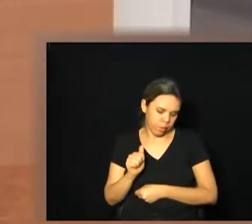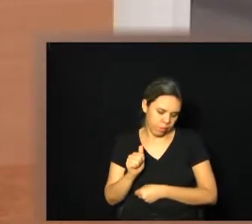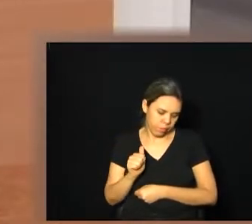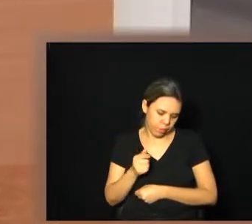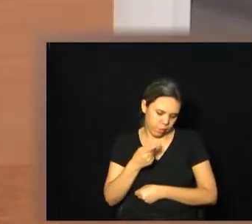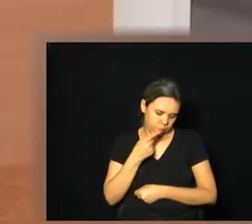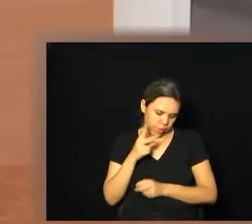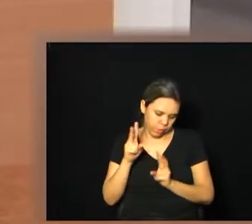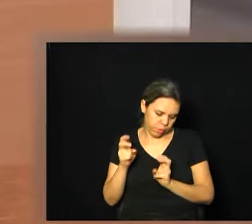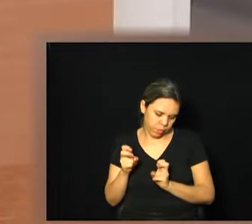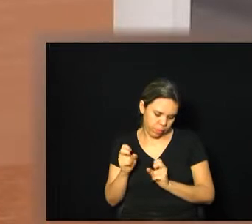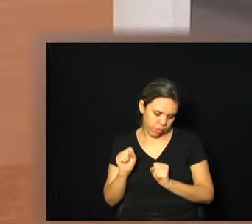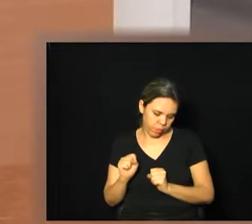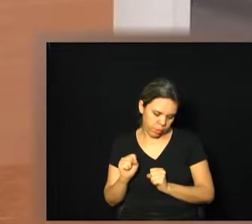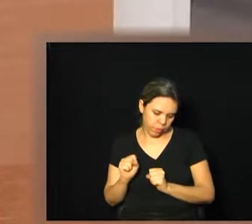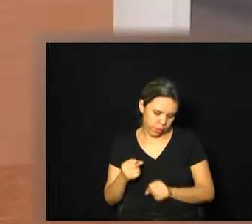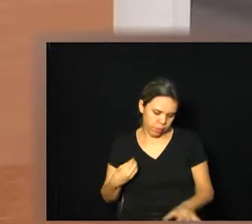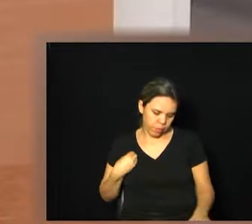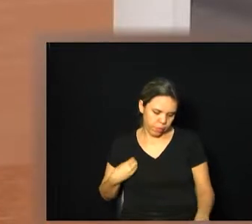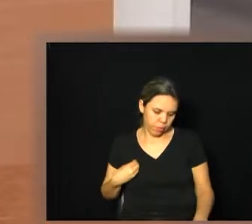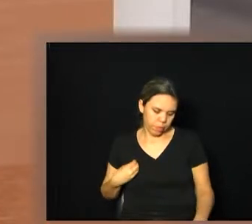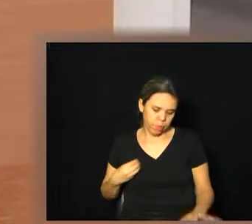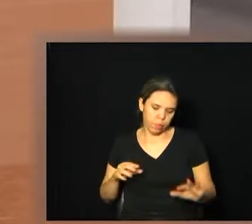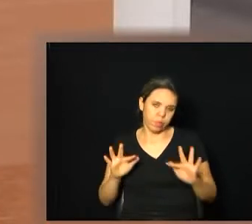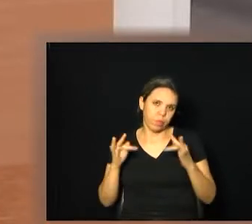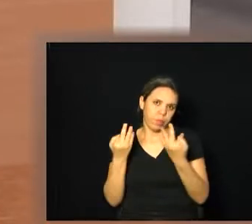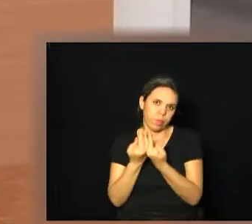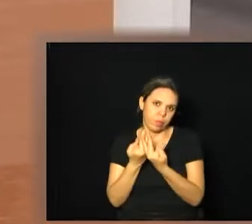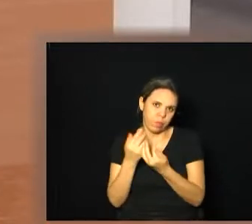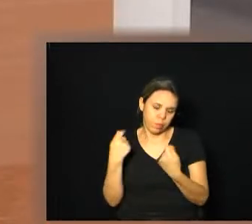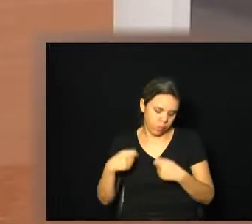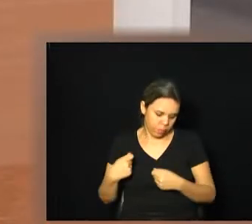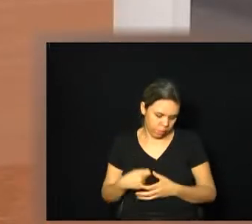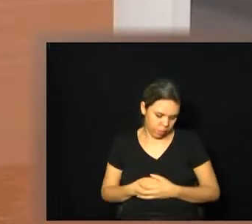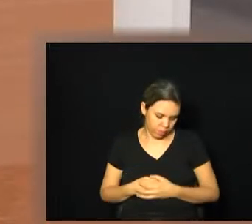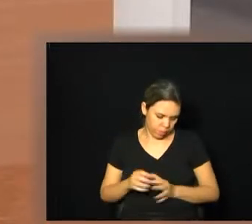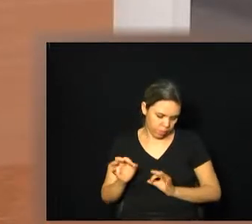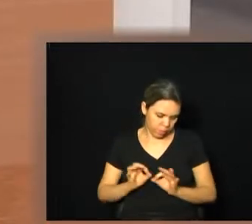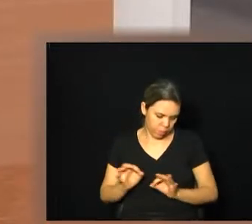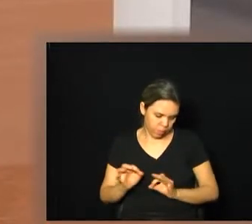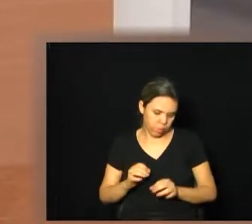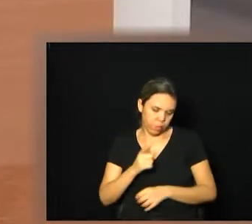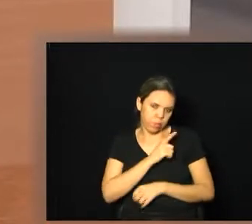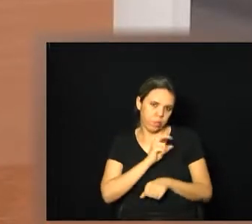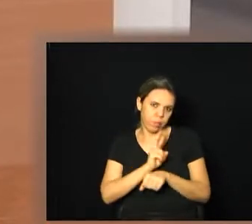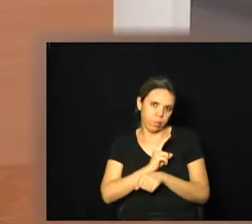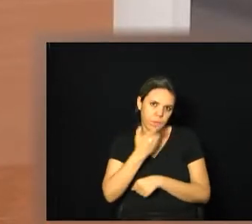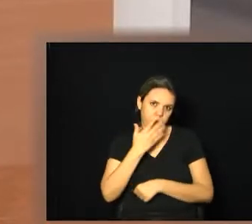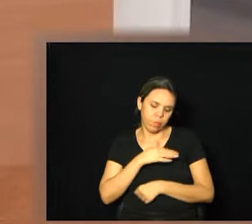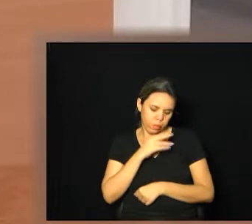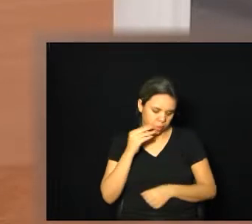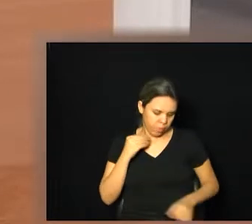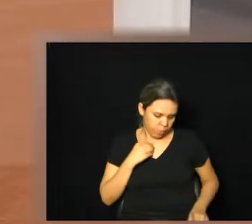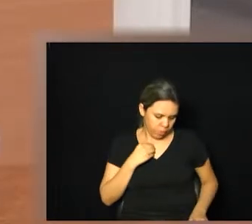ponderou a situação que pode ser vivida por famílias e que é preciso regularizar a guarda de crianças e adolescentes. A